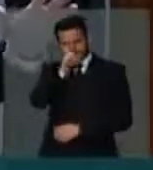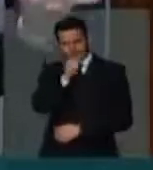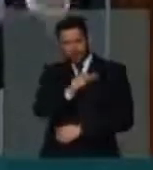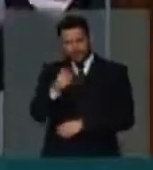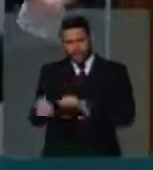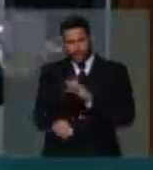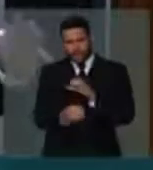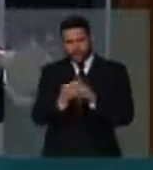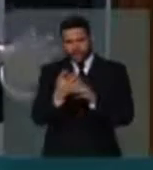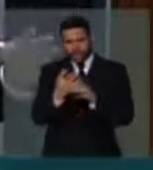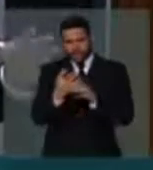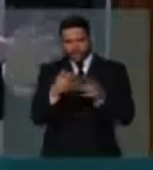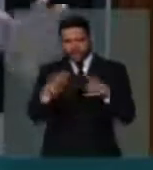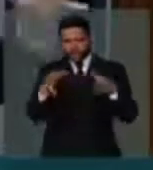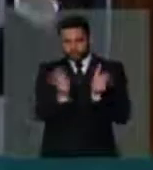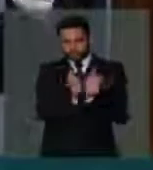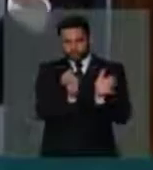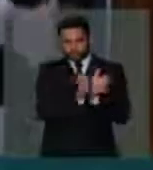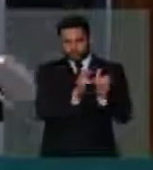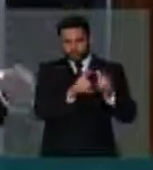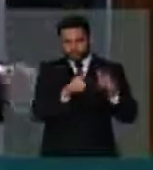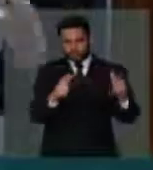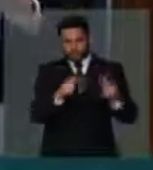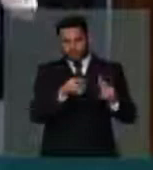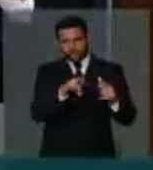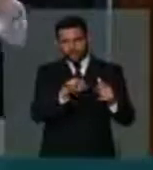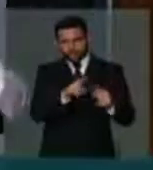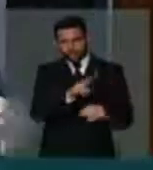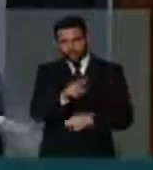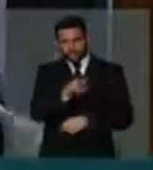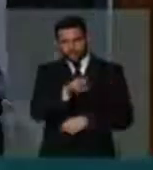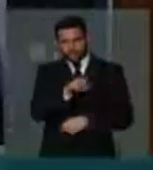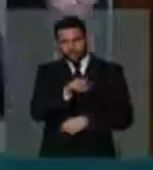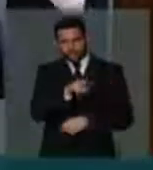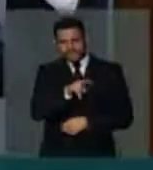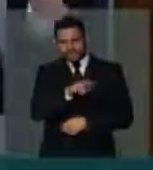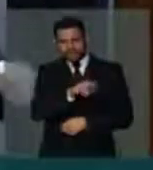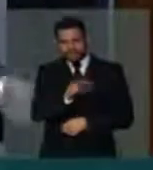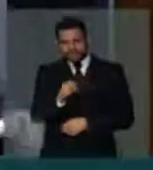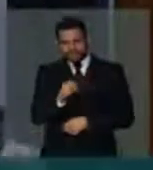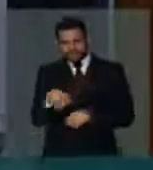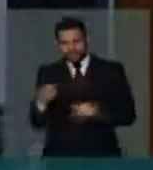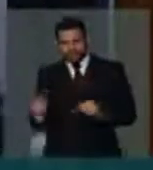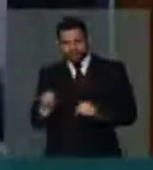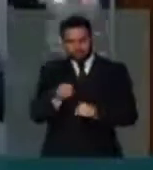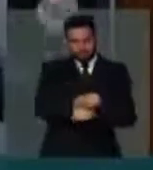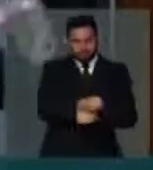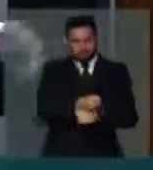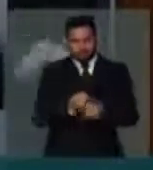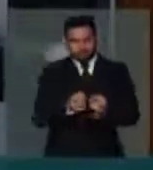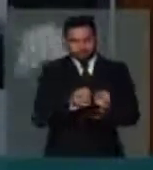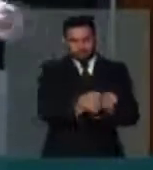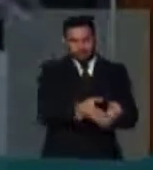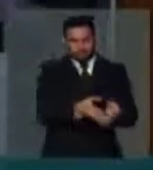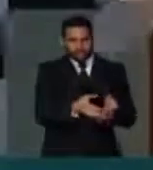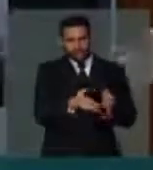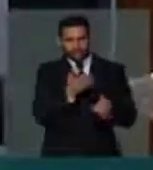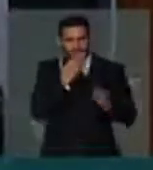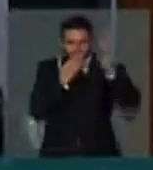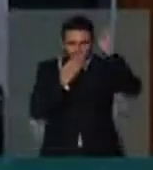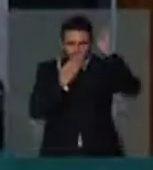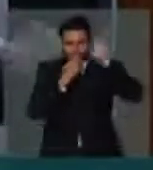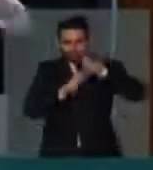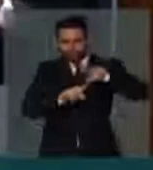da criação das aldeias artificiais, as chamadas reservas, foram jogados para dentro índios de